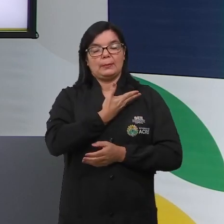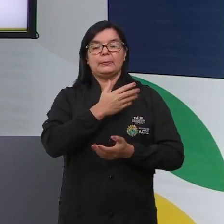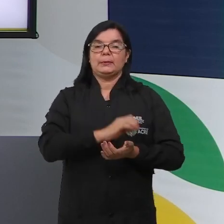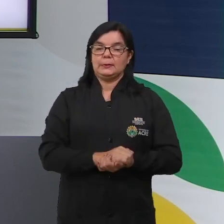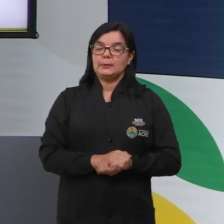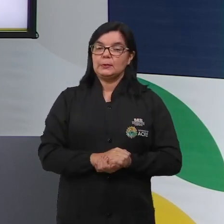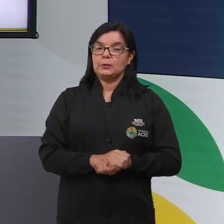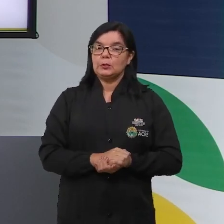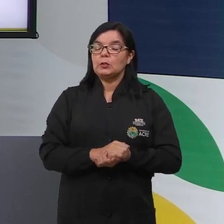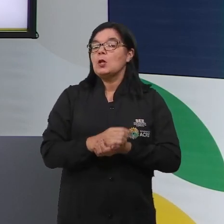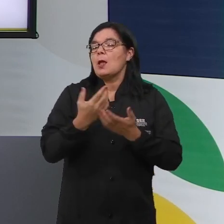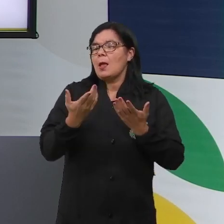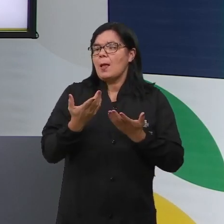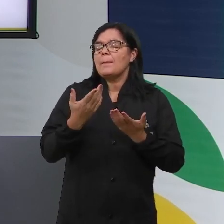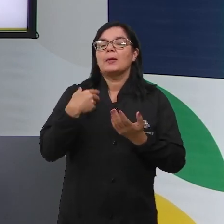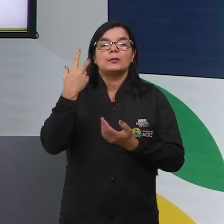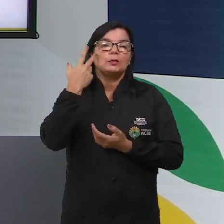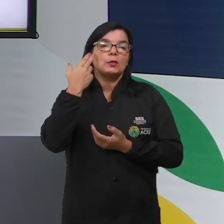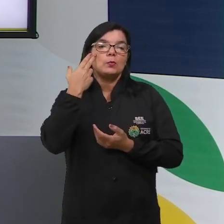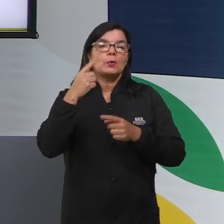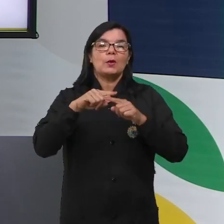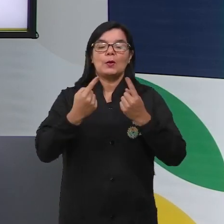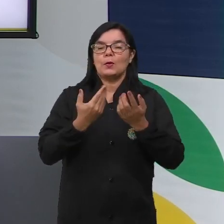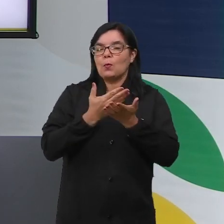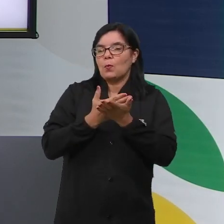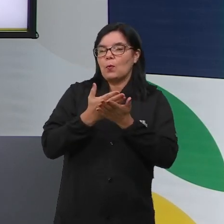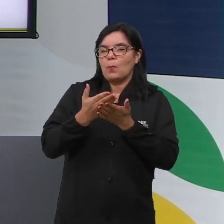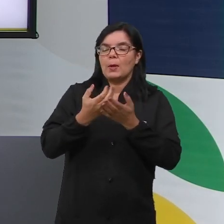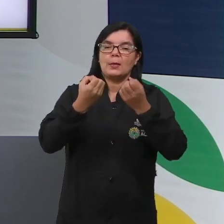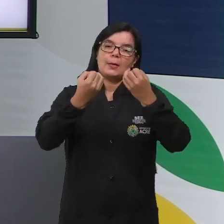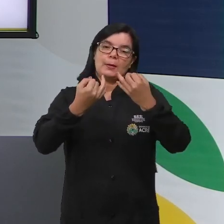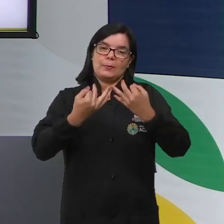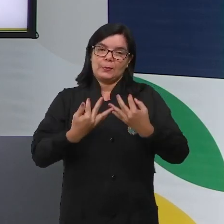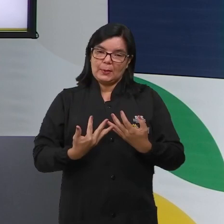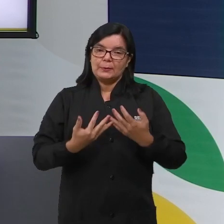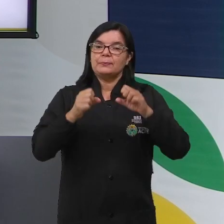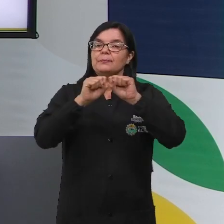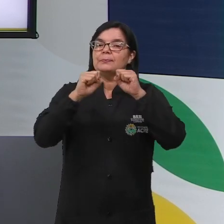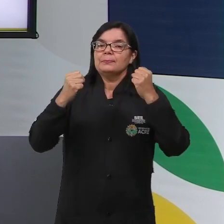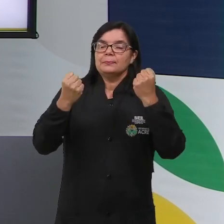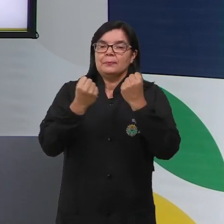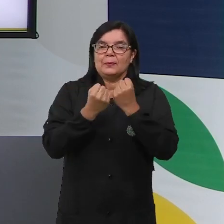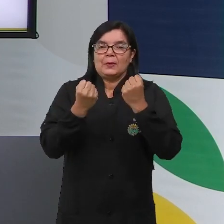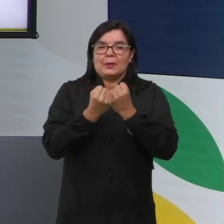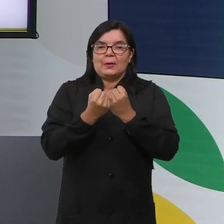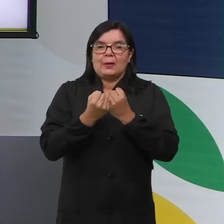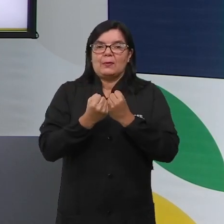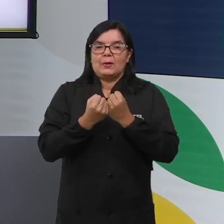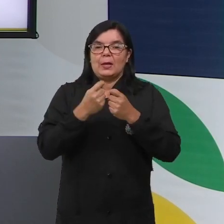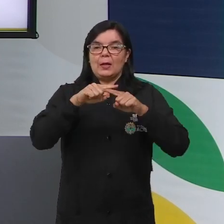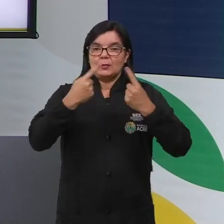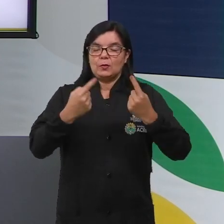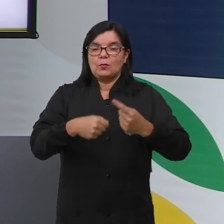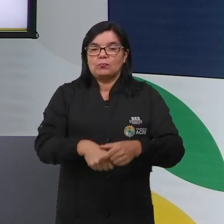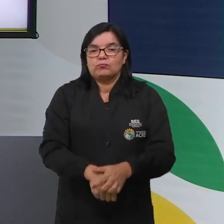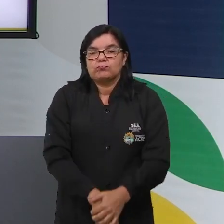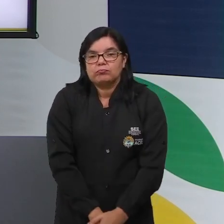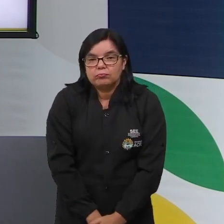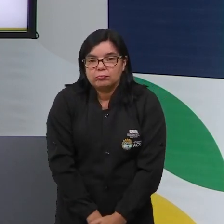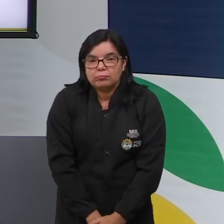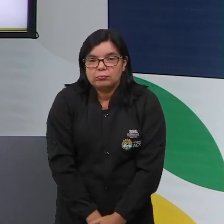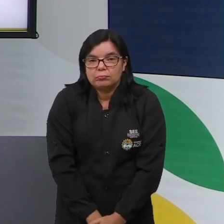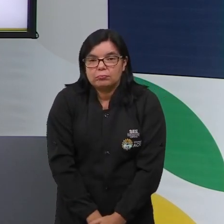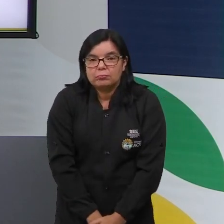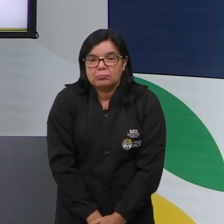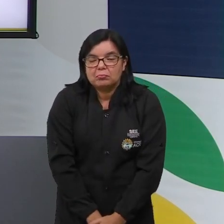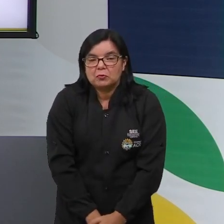Isso, a apresentação de um colega é mais comum. E aí ele começa ali a apresentar um seminário e ele começa a falar assim,